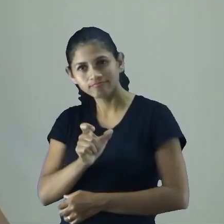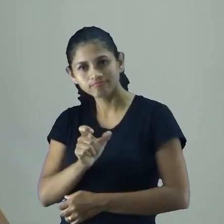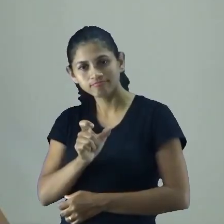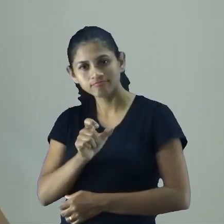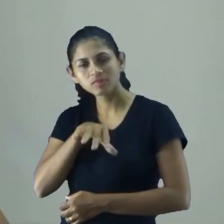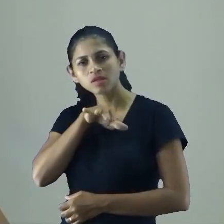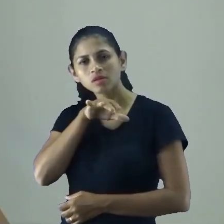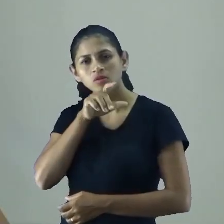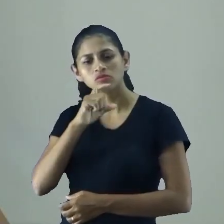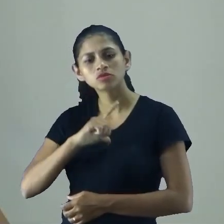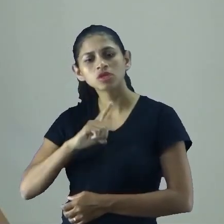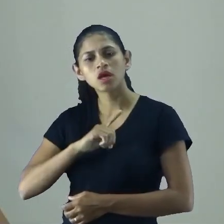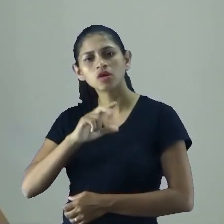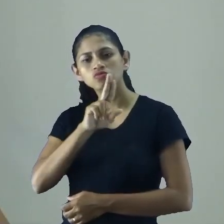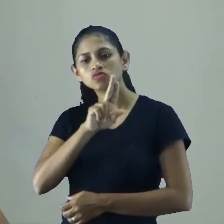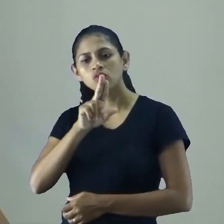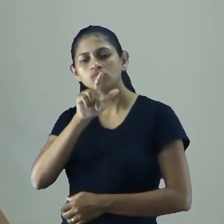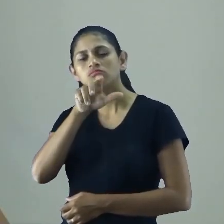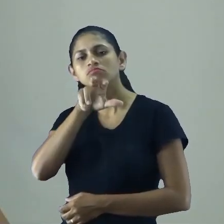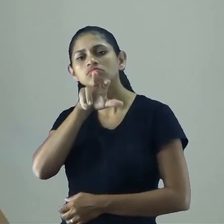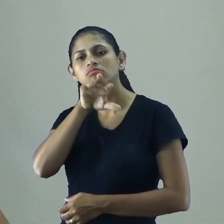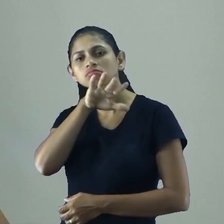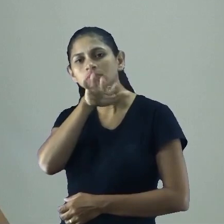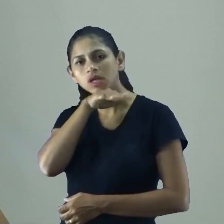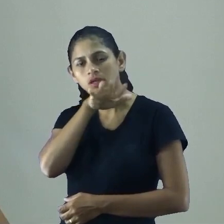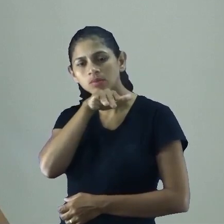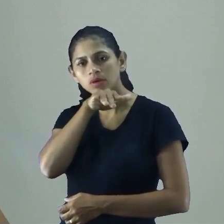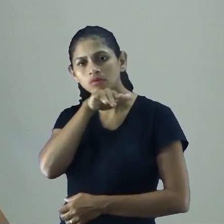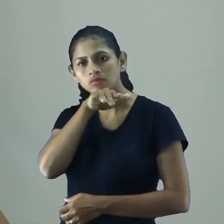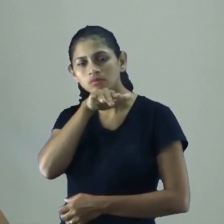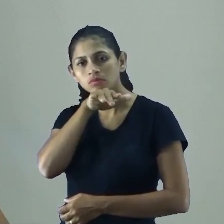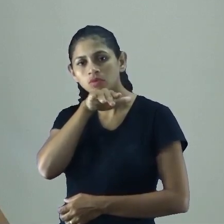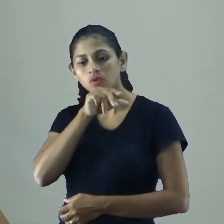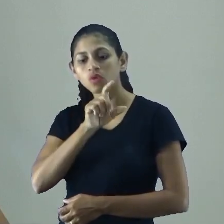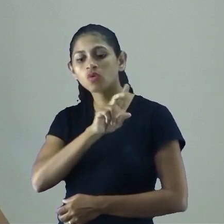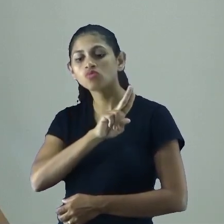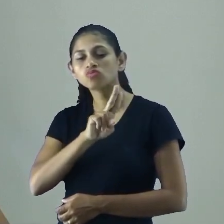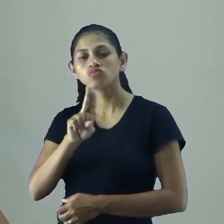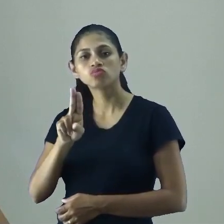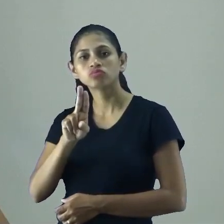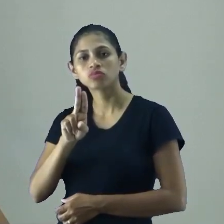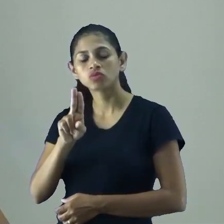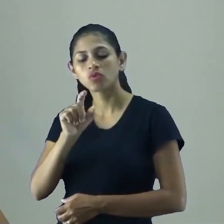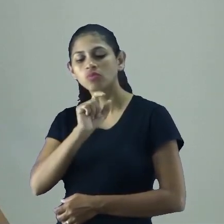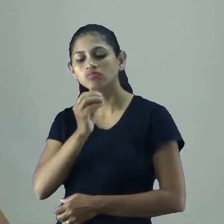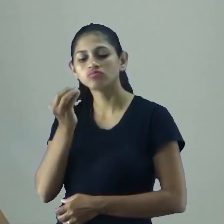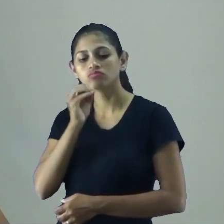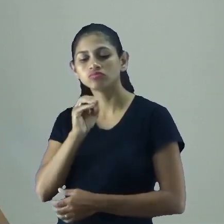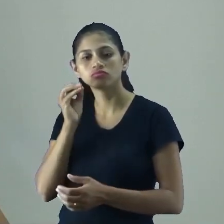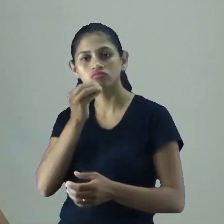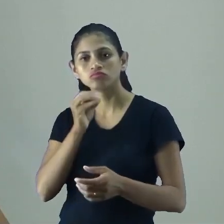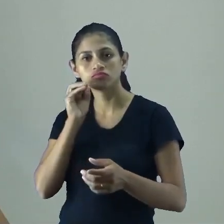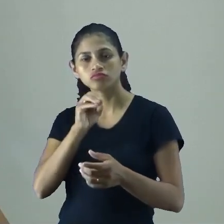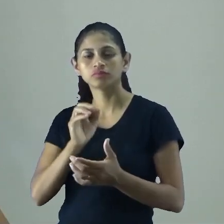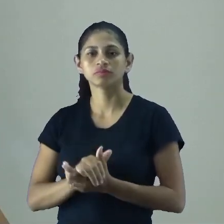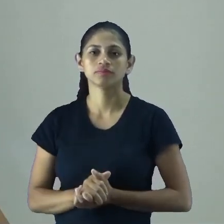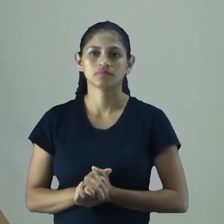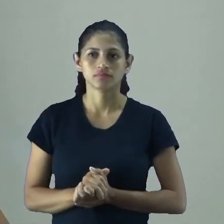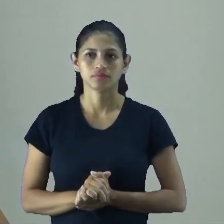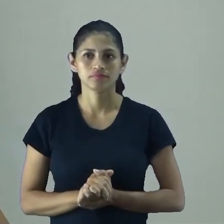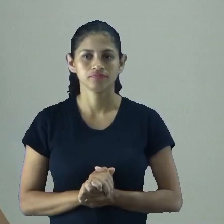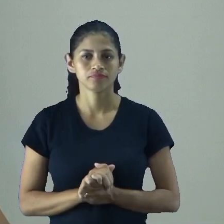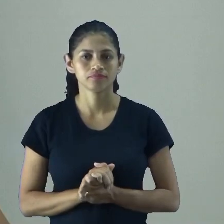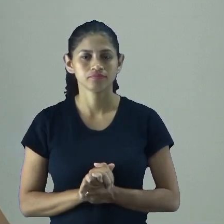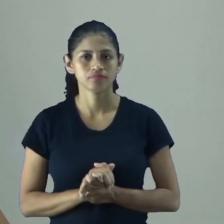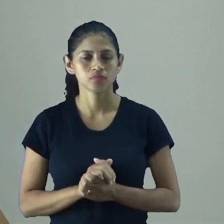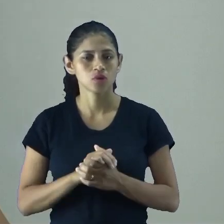escrito animais o nome dos animais que tem aqui nessa imagem depois a gente vai colocar a quantidade de